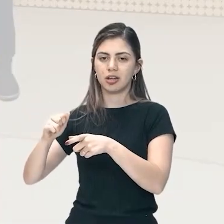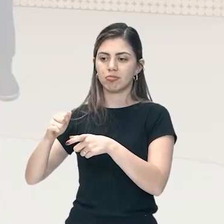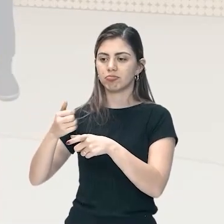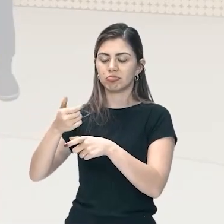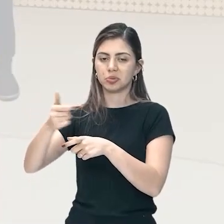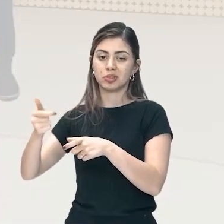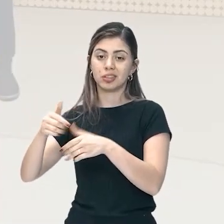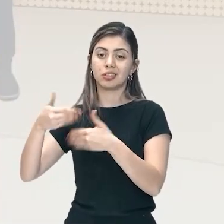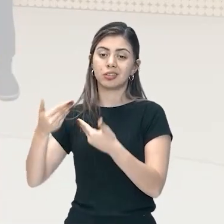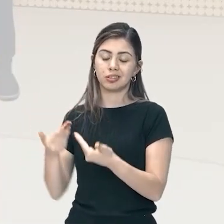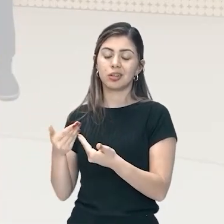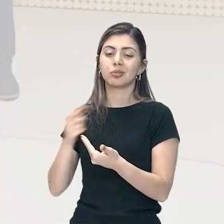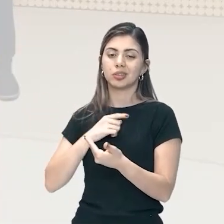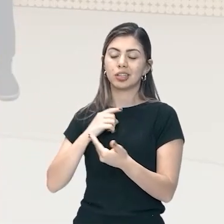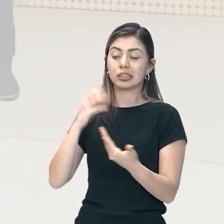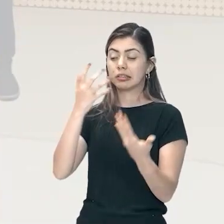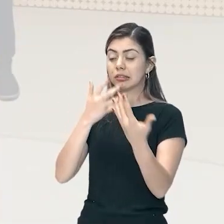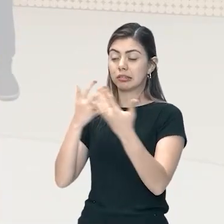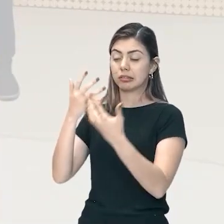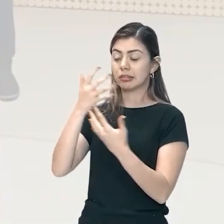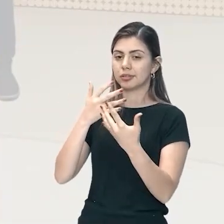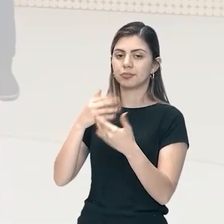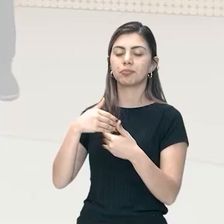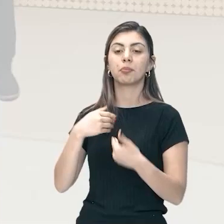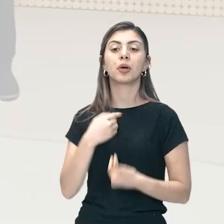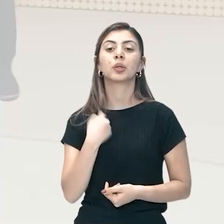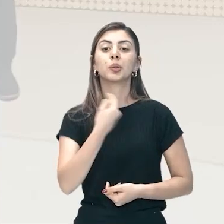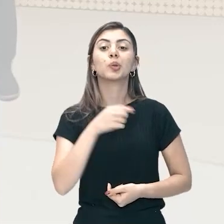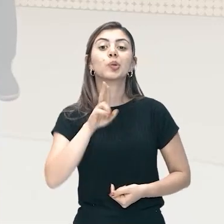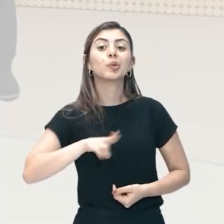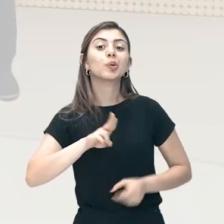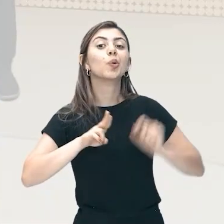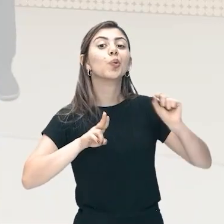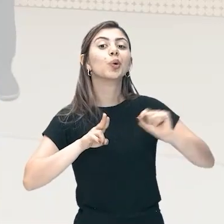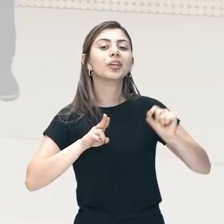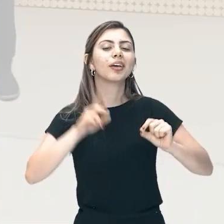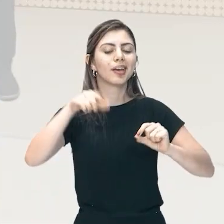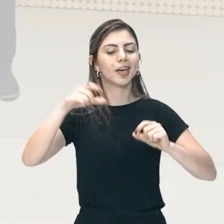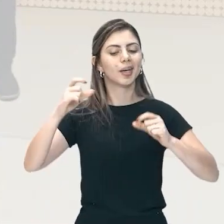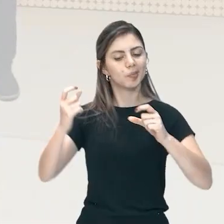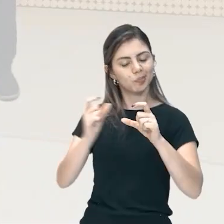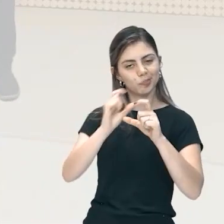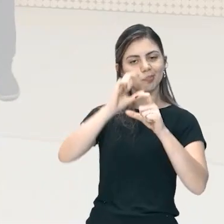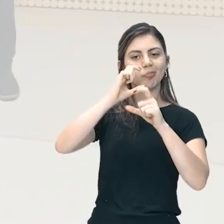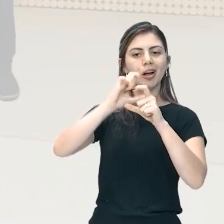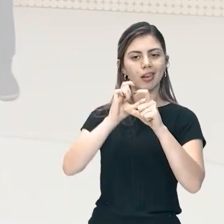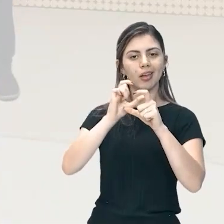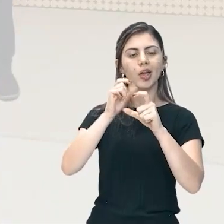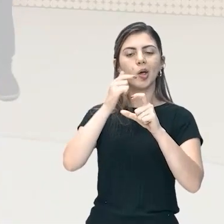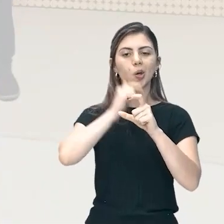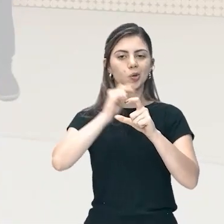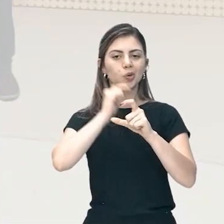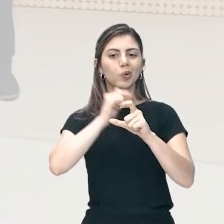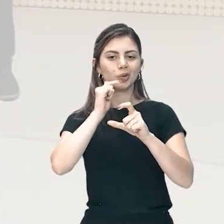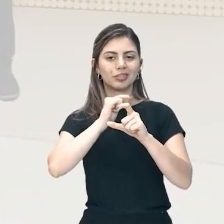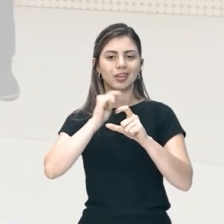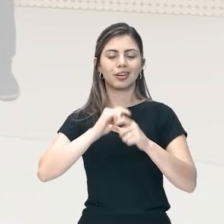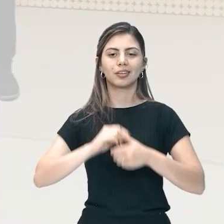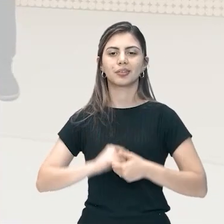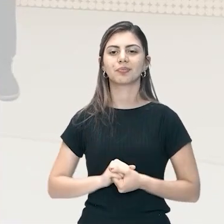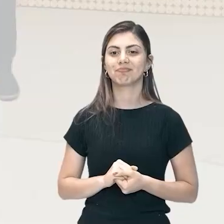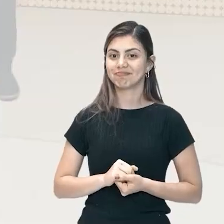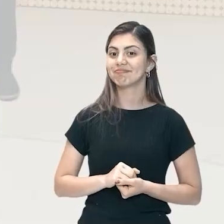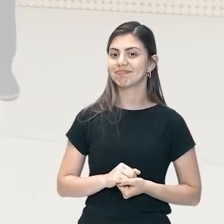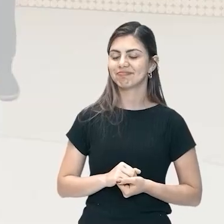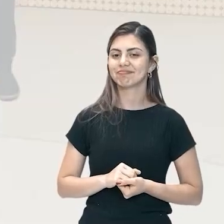visão é embaçada. Mas aí o que nós utilizamos? Nós utilizamos uma lente para fazer com que o raio de luz chegue até lá. Não é bacana?